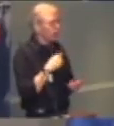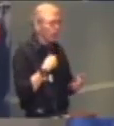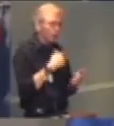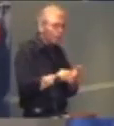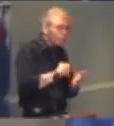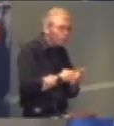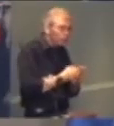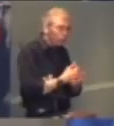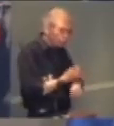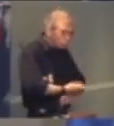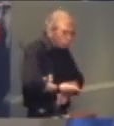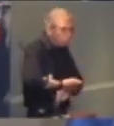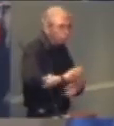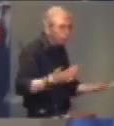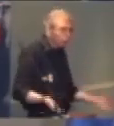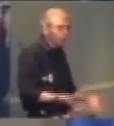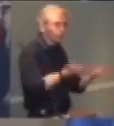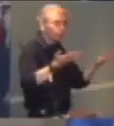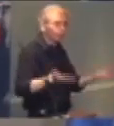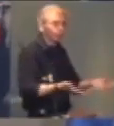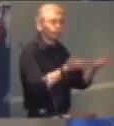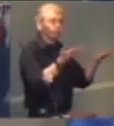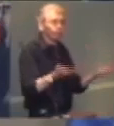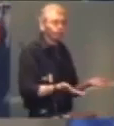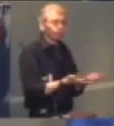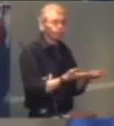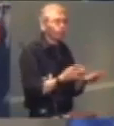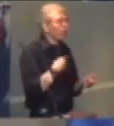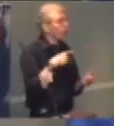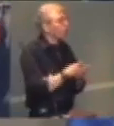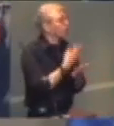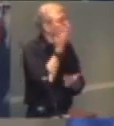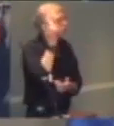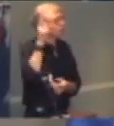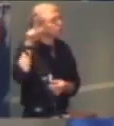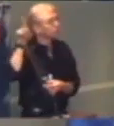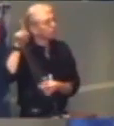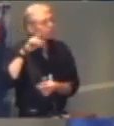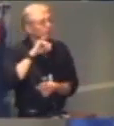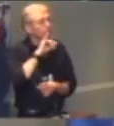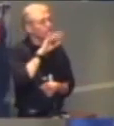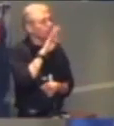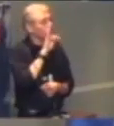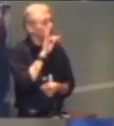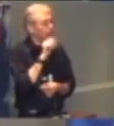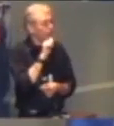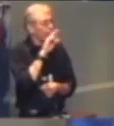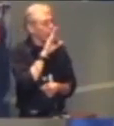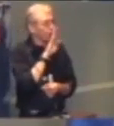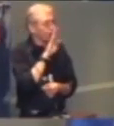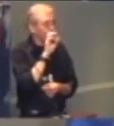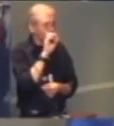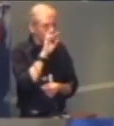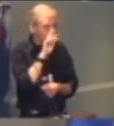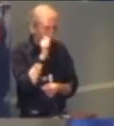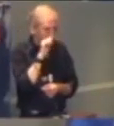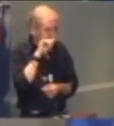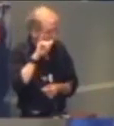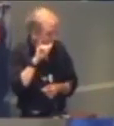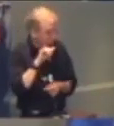melhor como é que vem acontecendo lá em Itaboraí e brevemente em São Gonçalo no Rio de